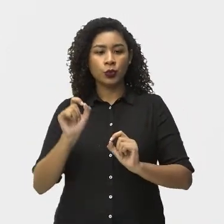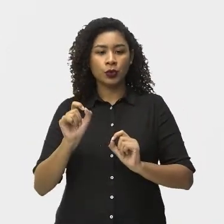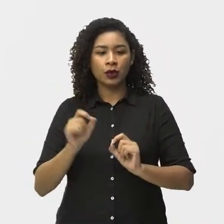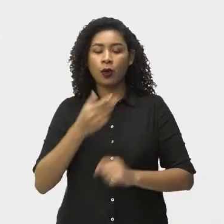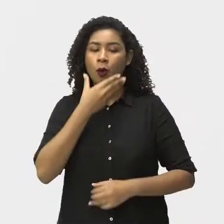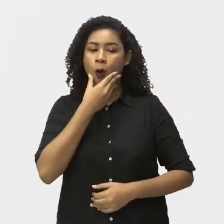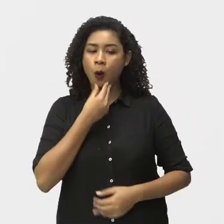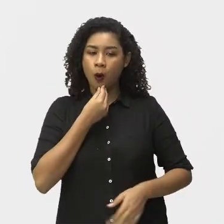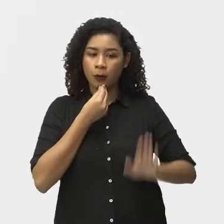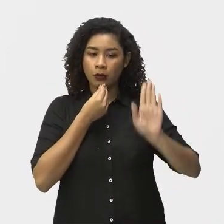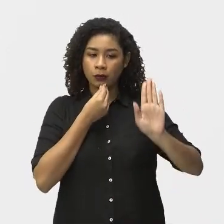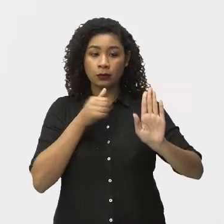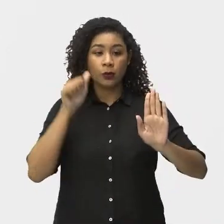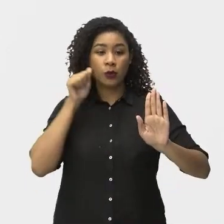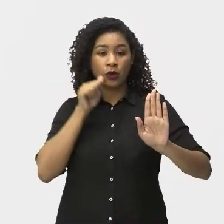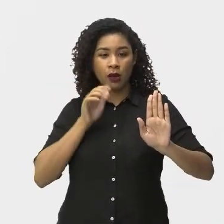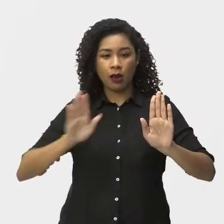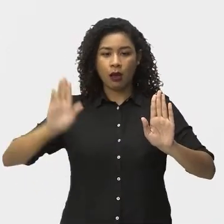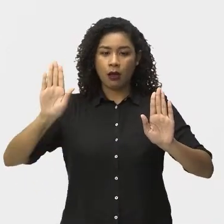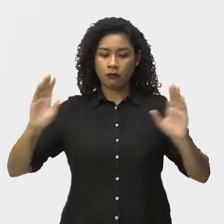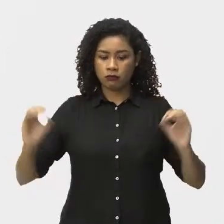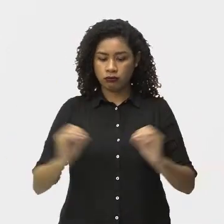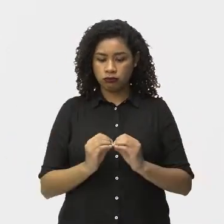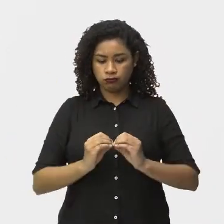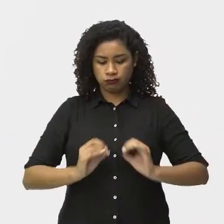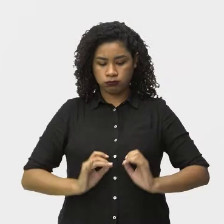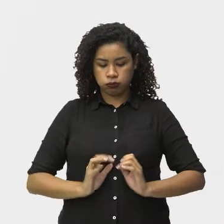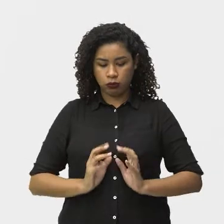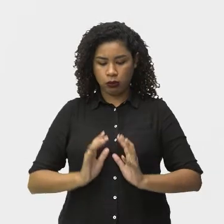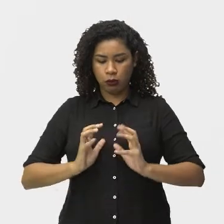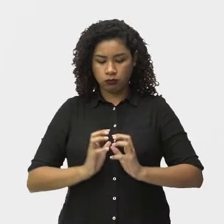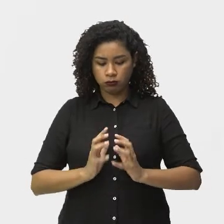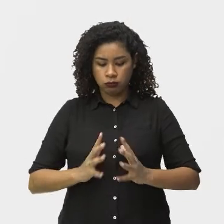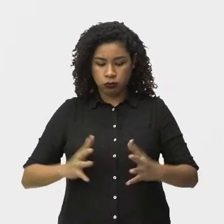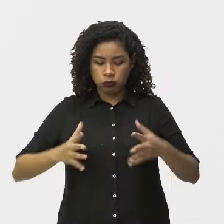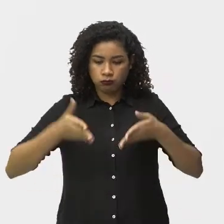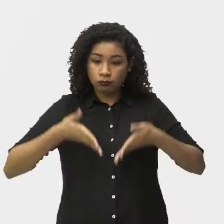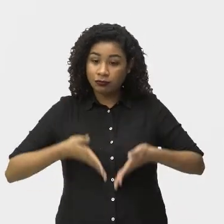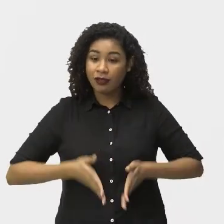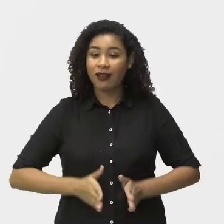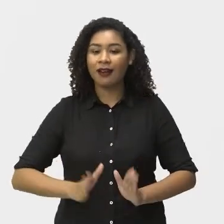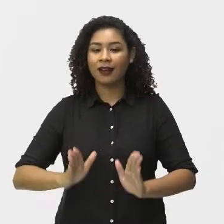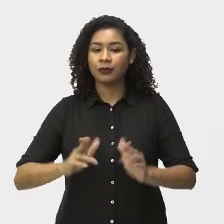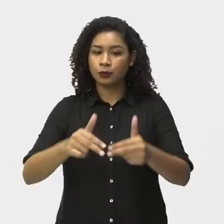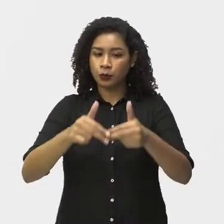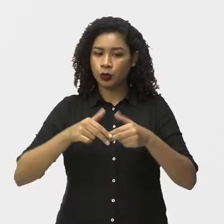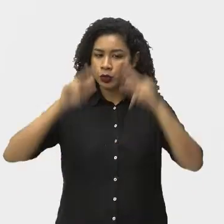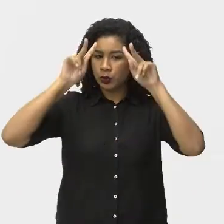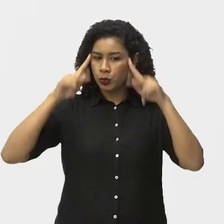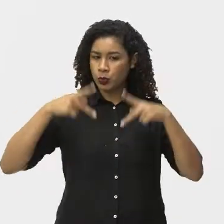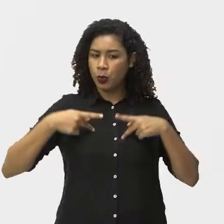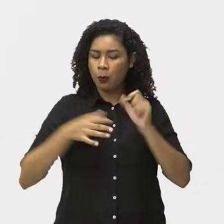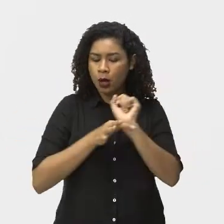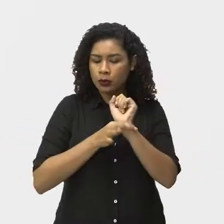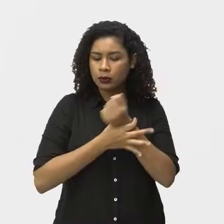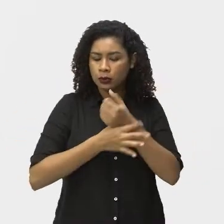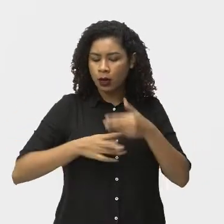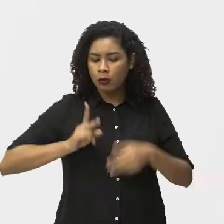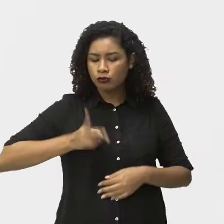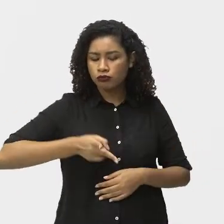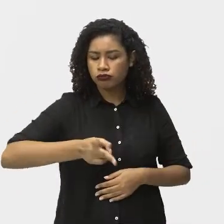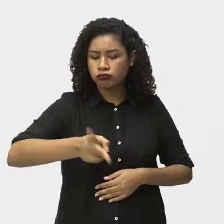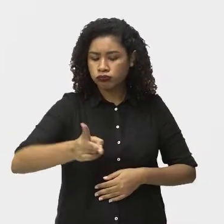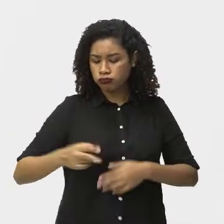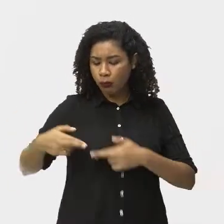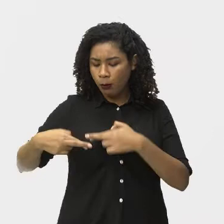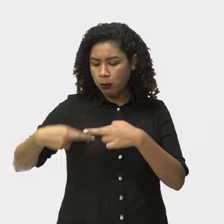Né? O que a gente está dizendo com isso? Nós temos ali a nossa perpetuação da espécie, né? A partir daí da reprodução, como nós